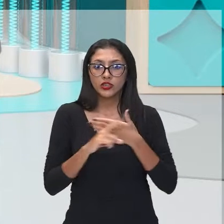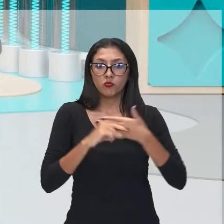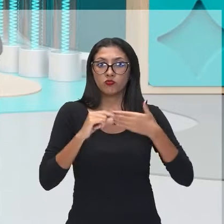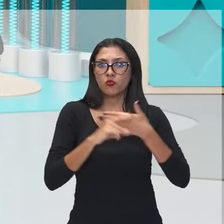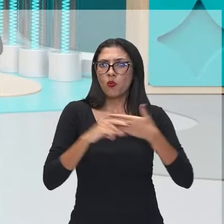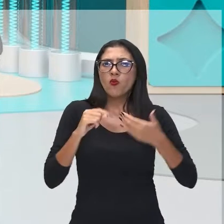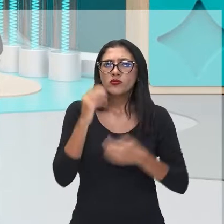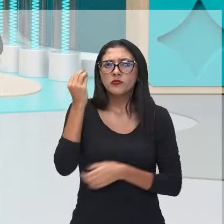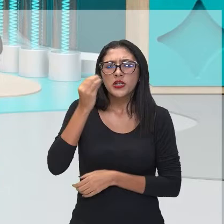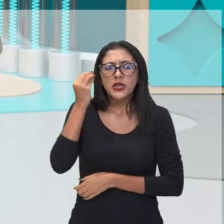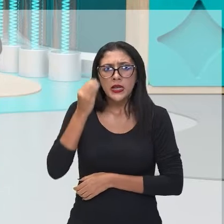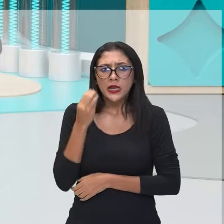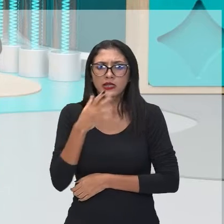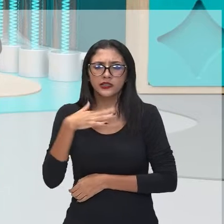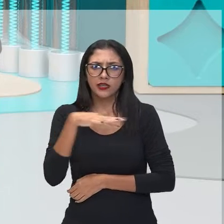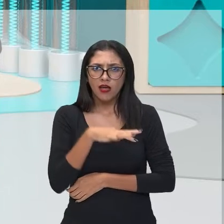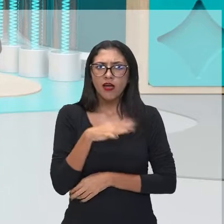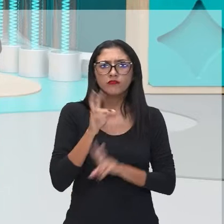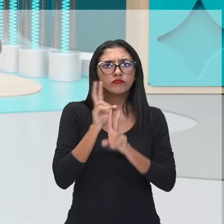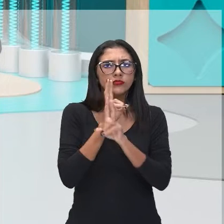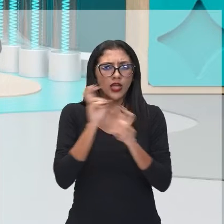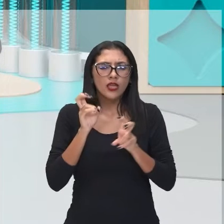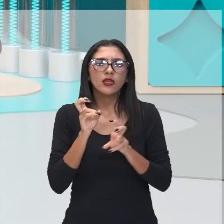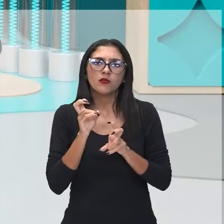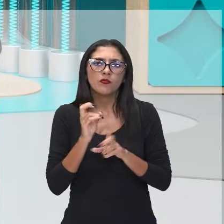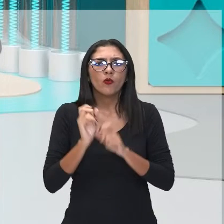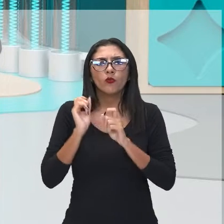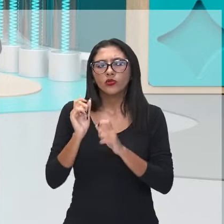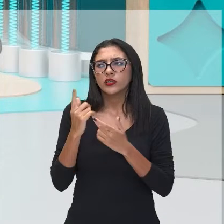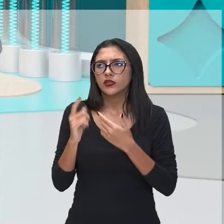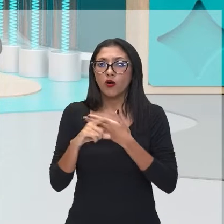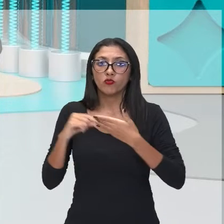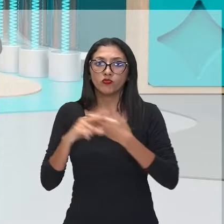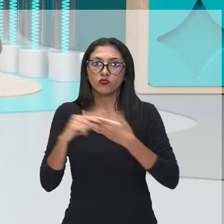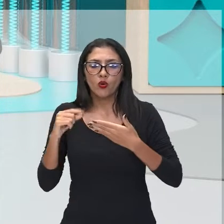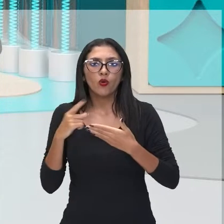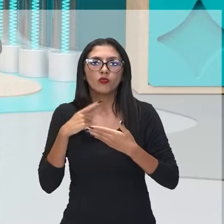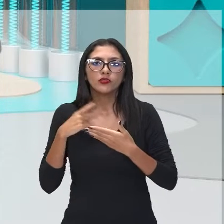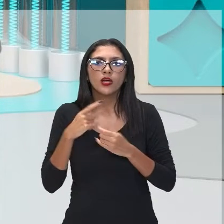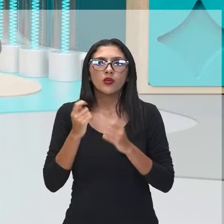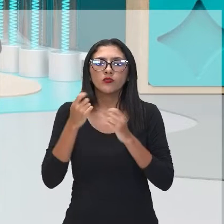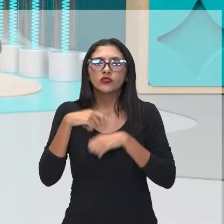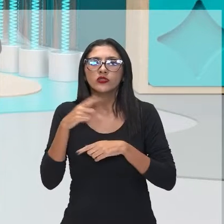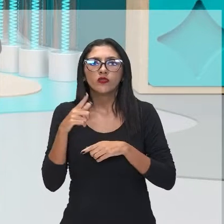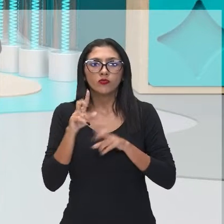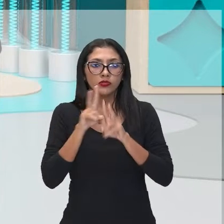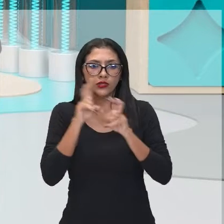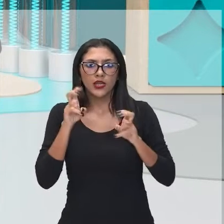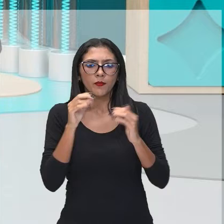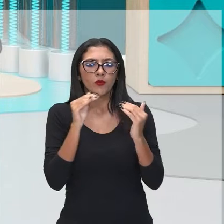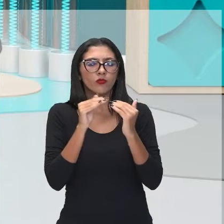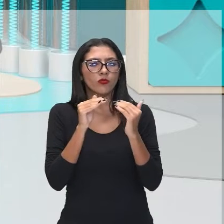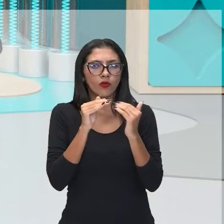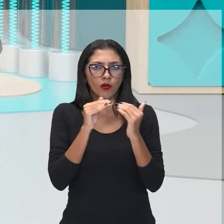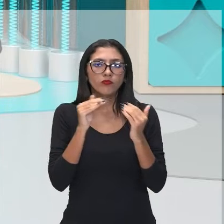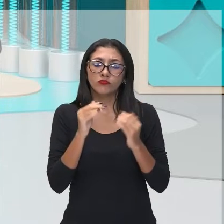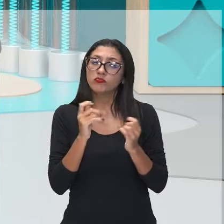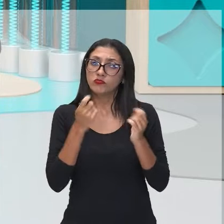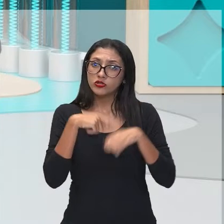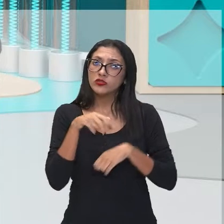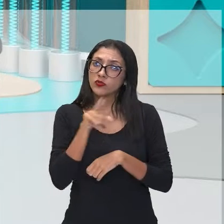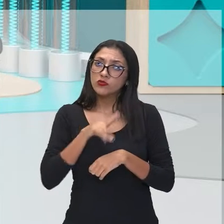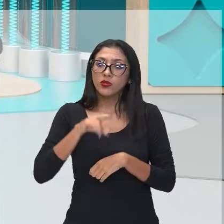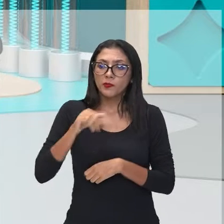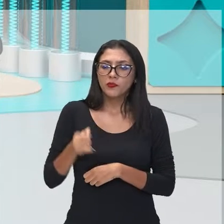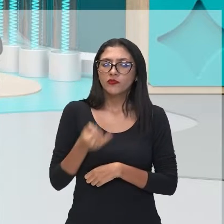que o especialista fala a respeito de determinado assunto pode ser utilizado como argumento para defender um ponto de vista. Então, percebo